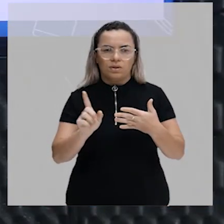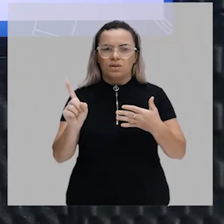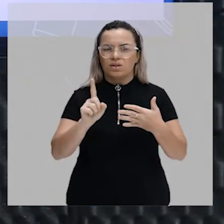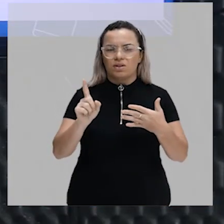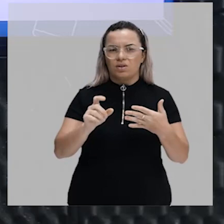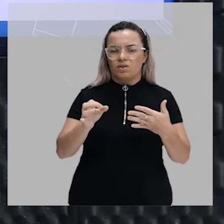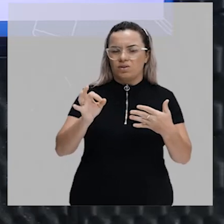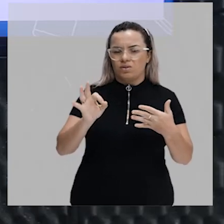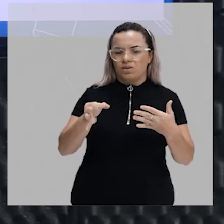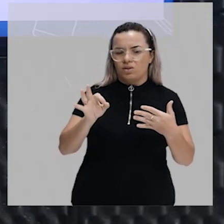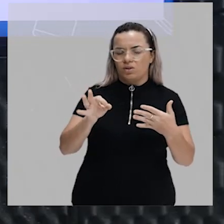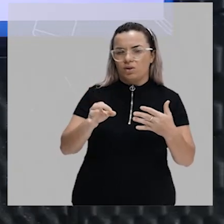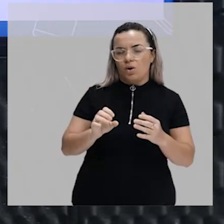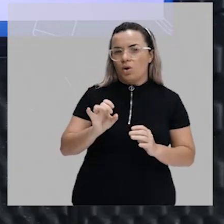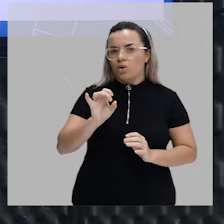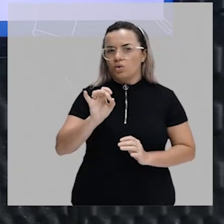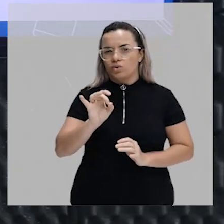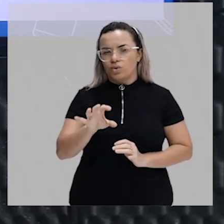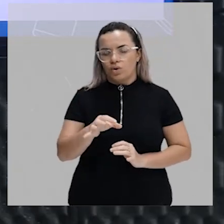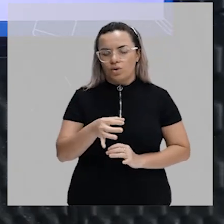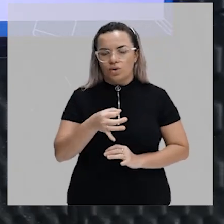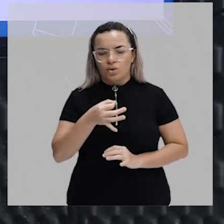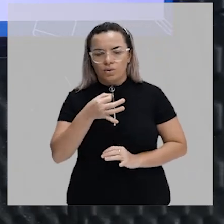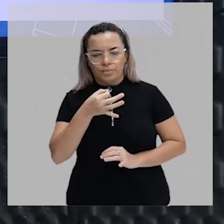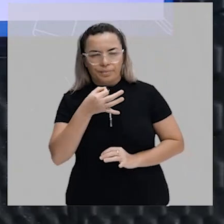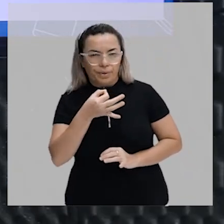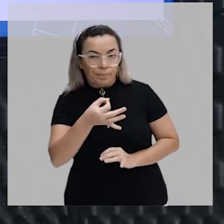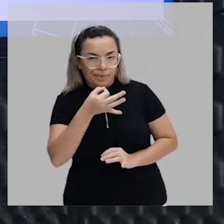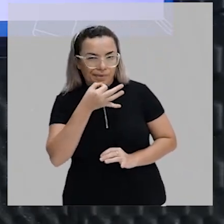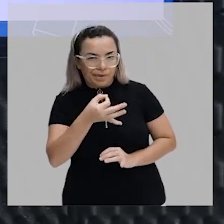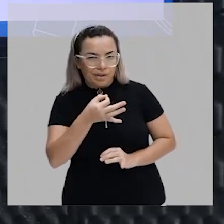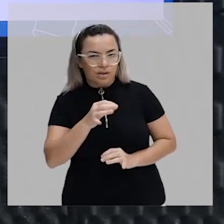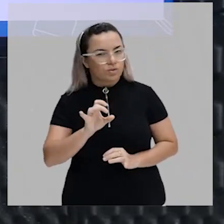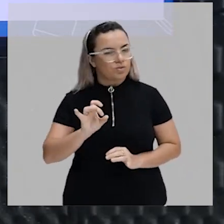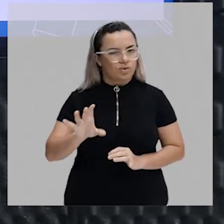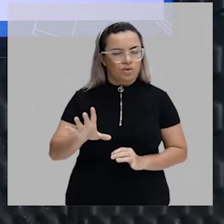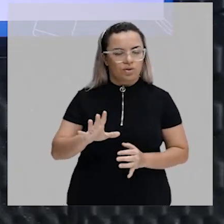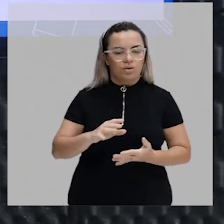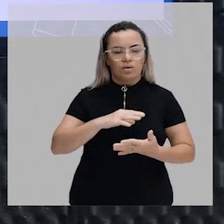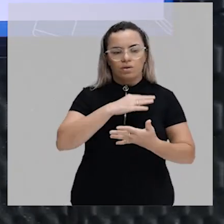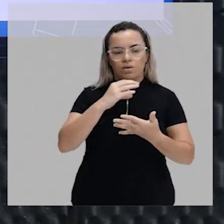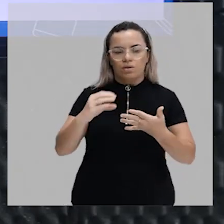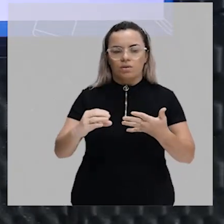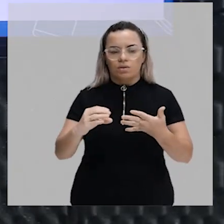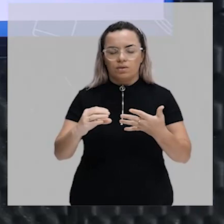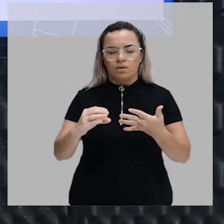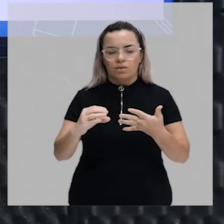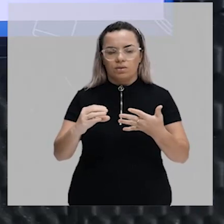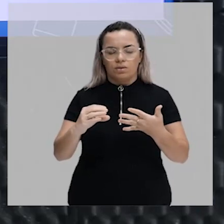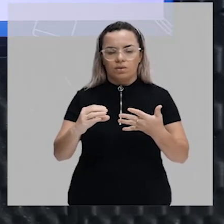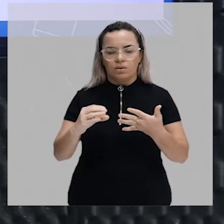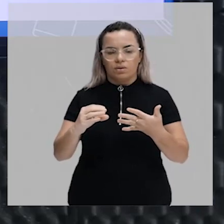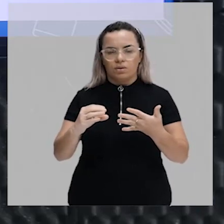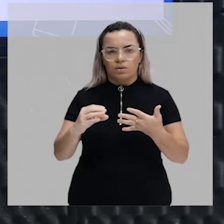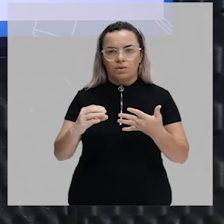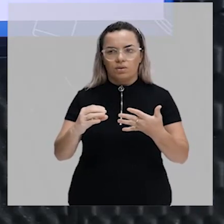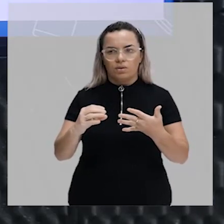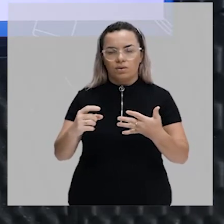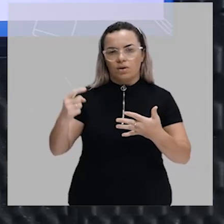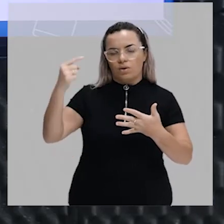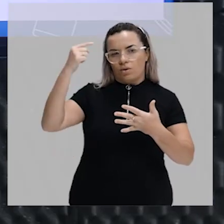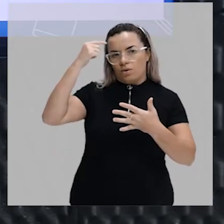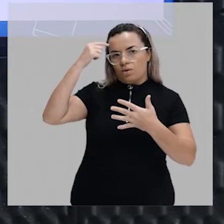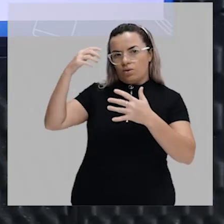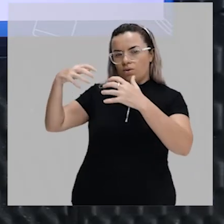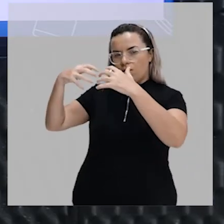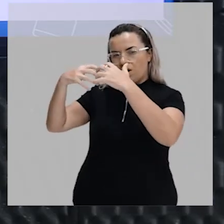coisas, apenas sugestioná-las, ou seja, sugeri-las. Racionalismo absoluto.